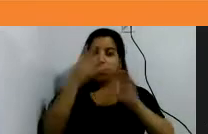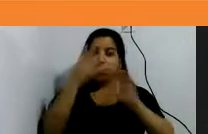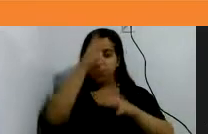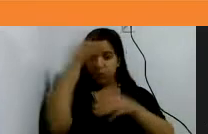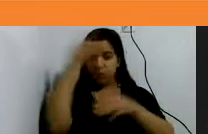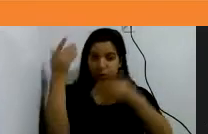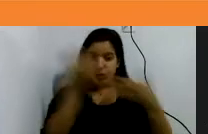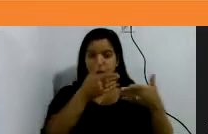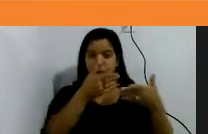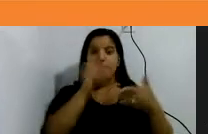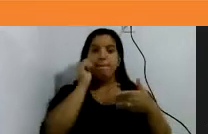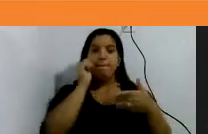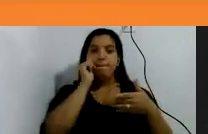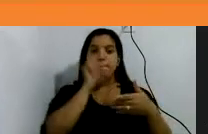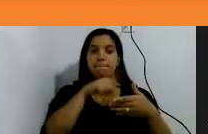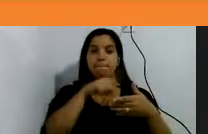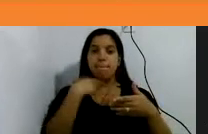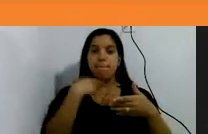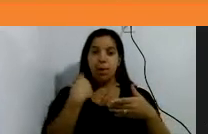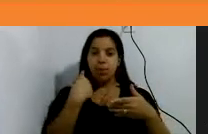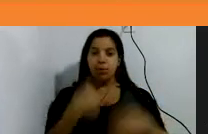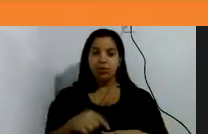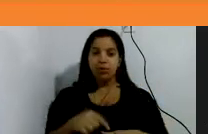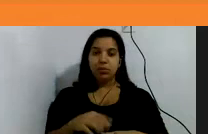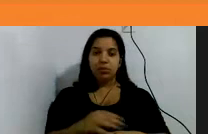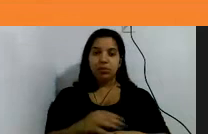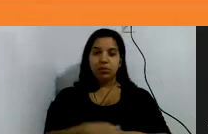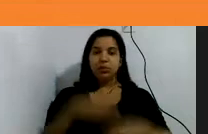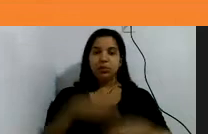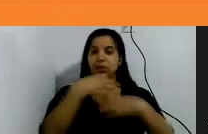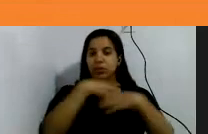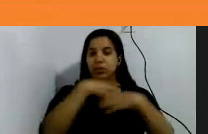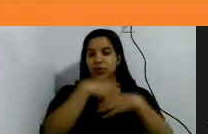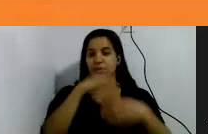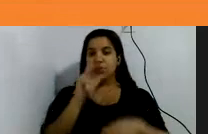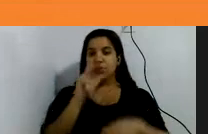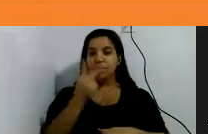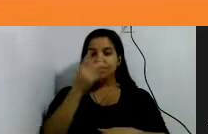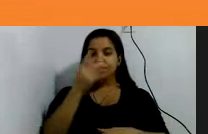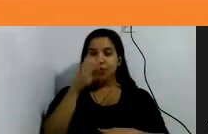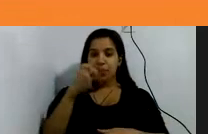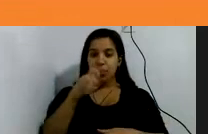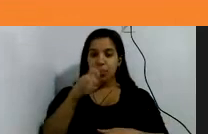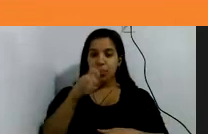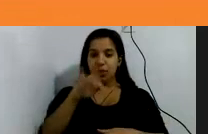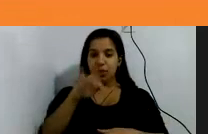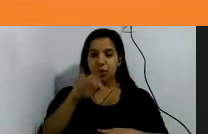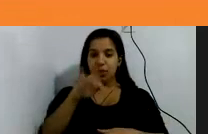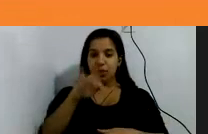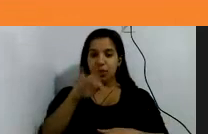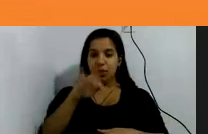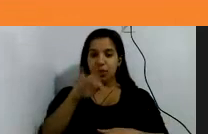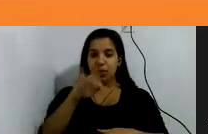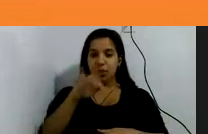quarta paciente foi a óbito com sintomas de reação hemolítica, ou seja, ela teve